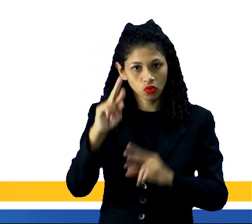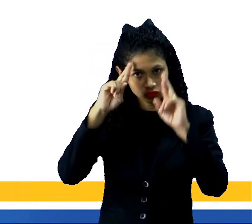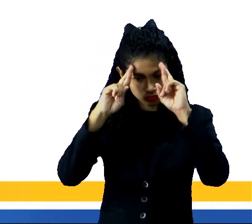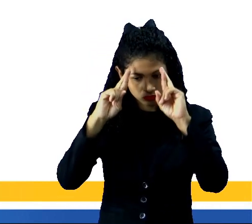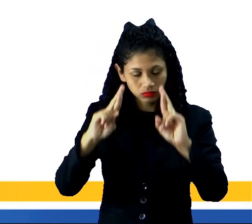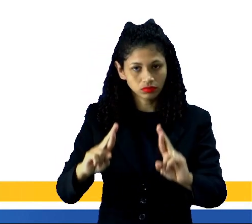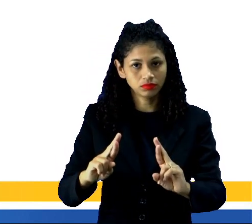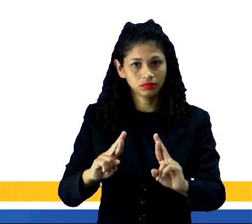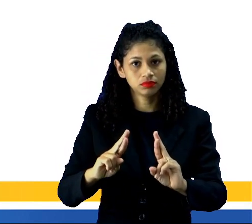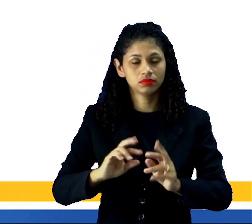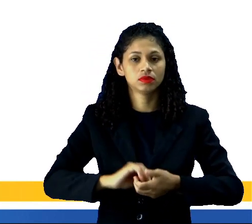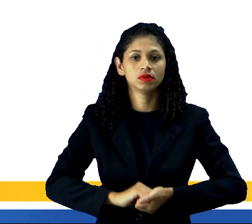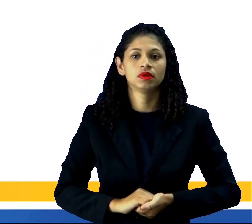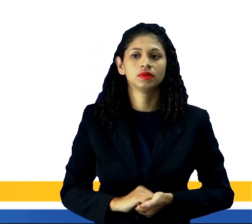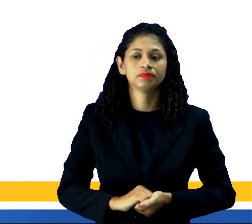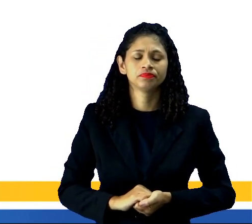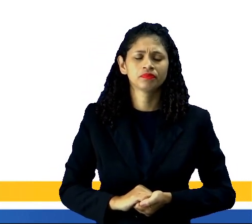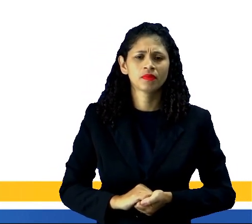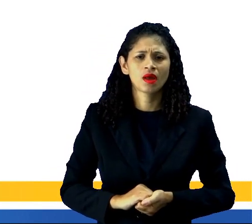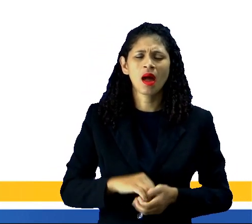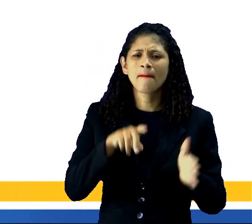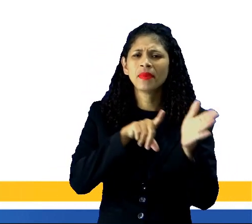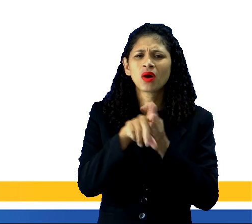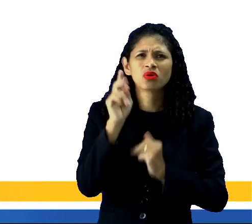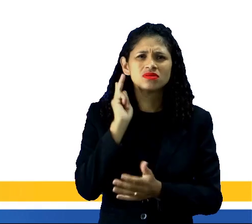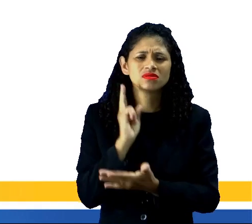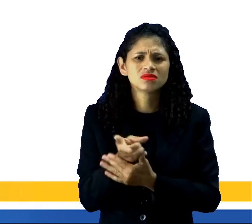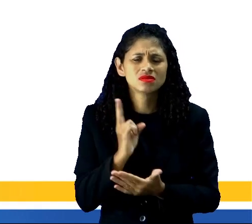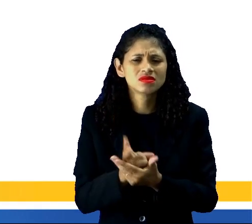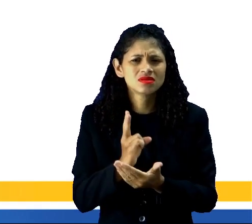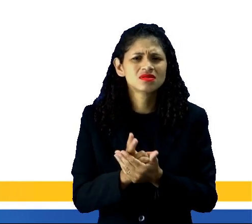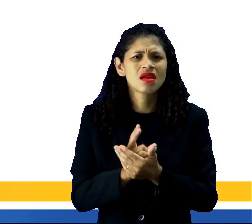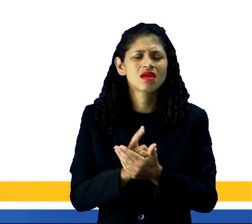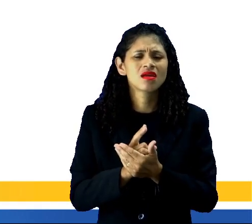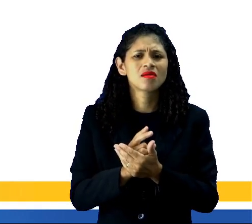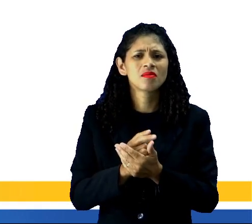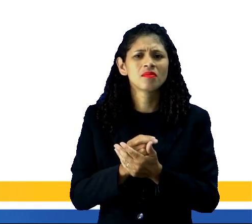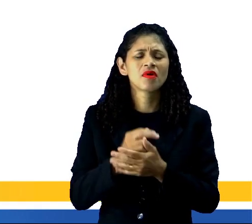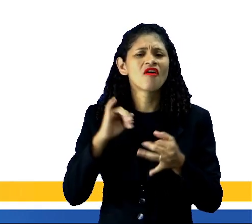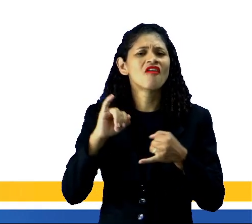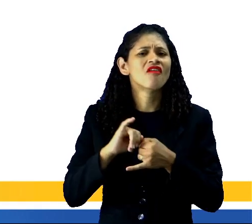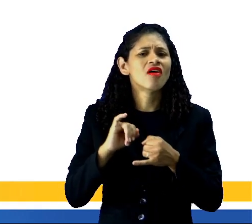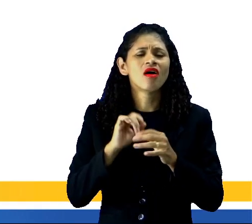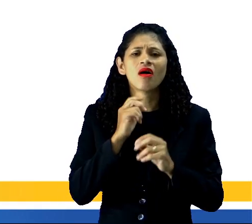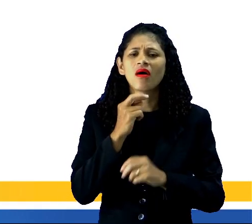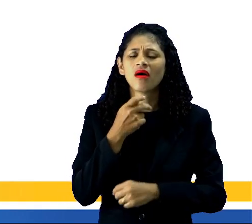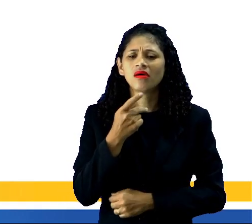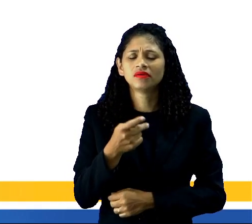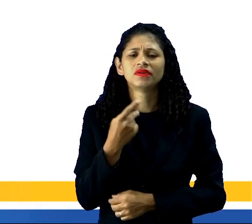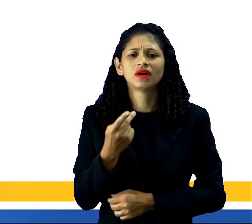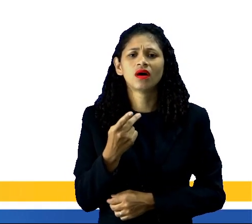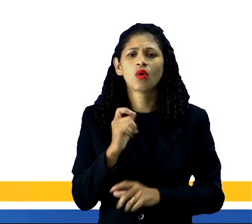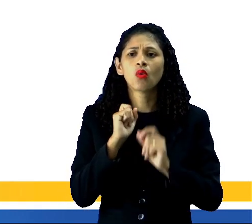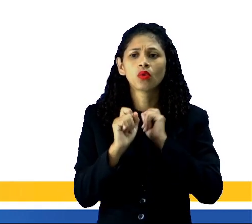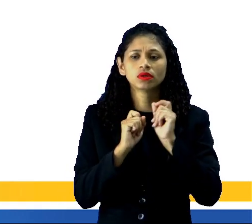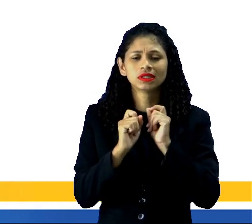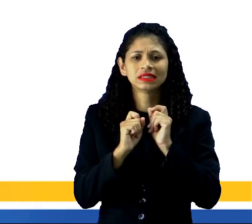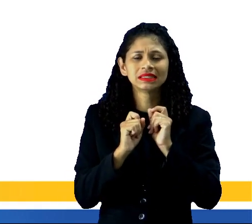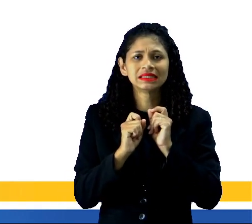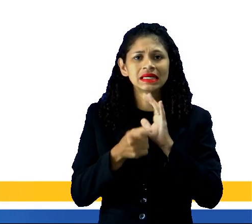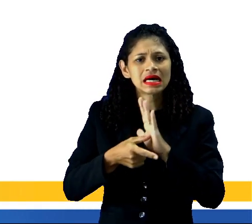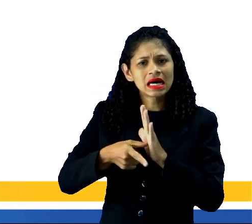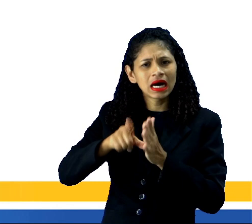A pergunta que sempre fazem, havia escravidão na África antes dos europeus? Sim, a escravidão